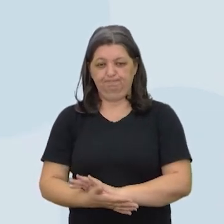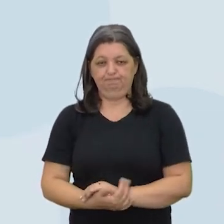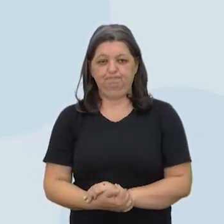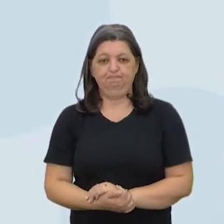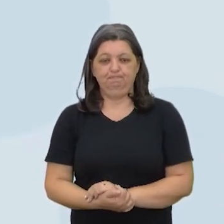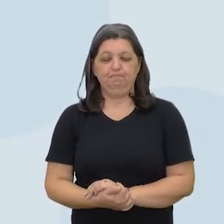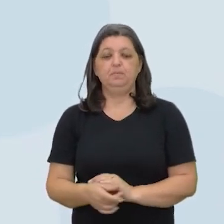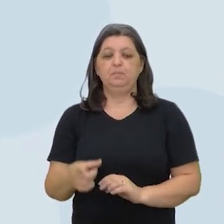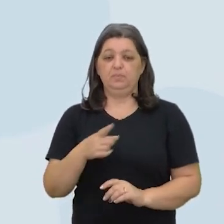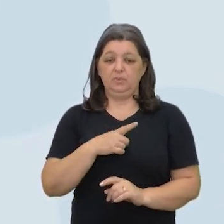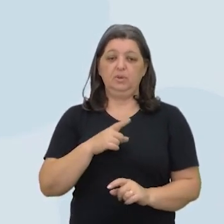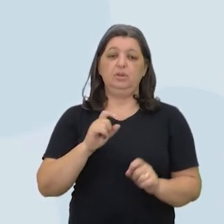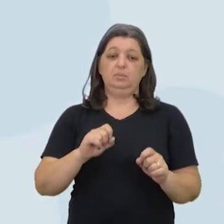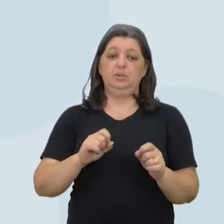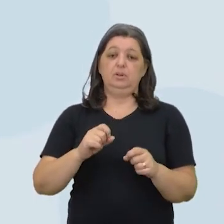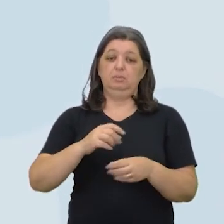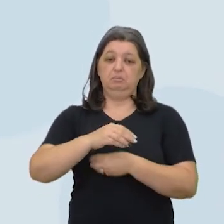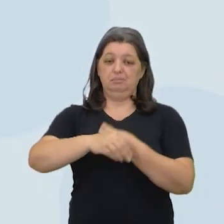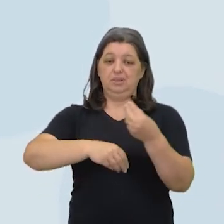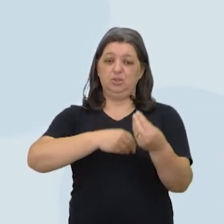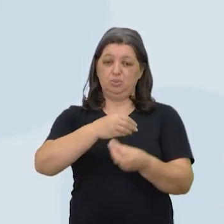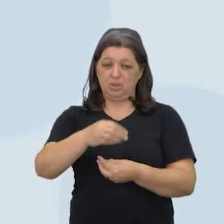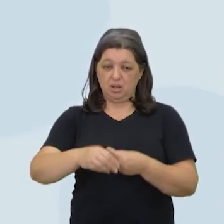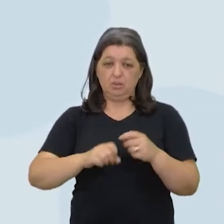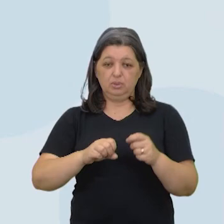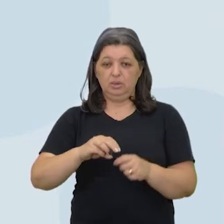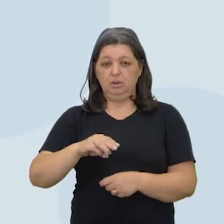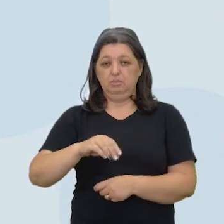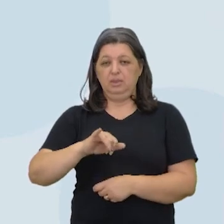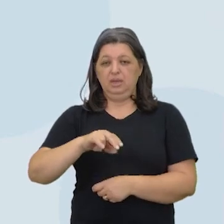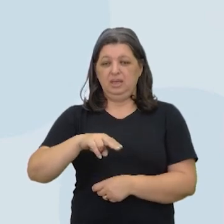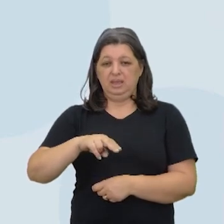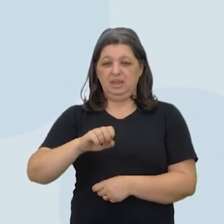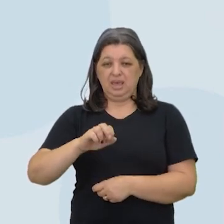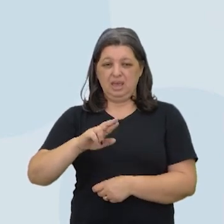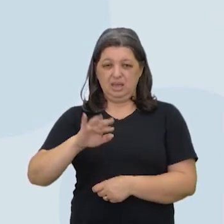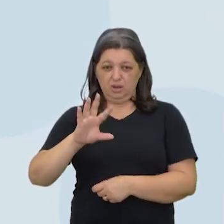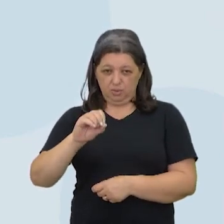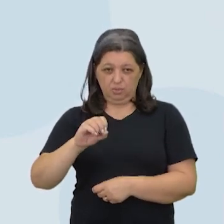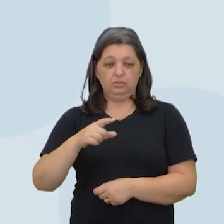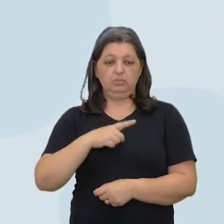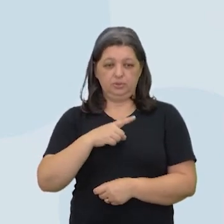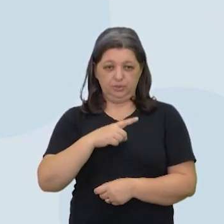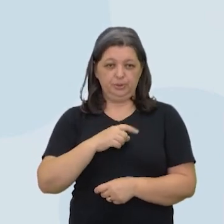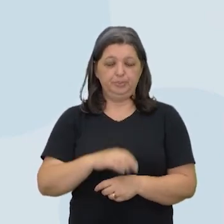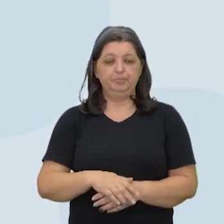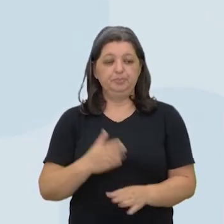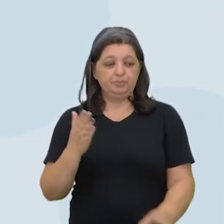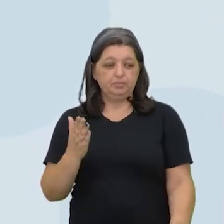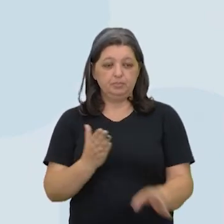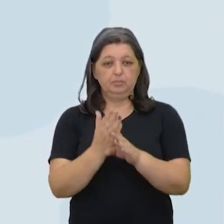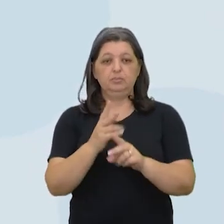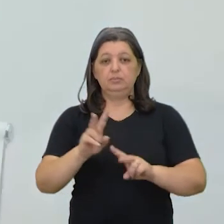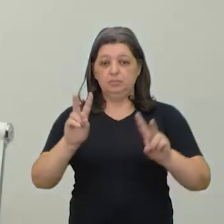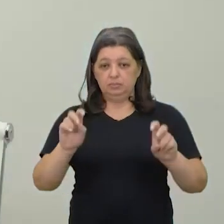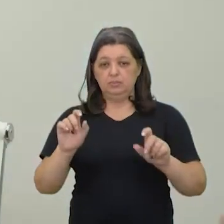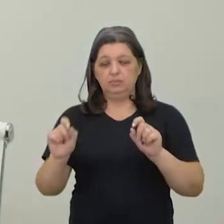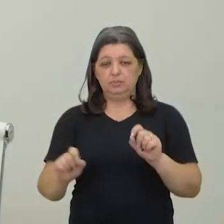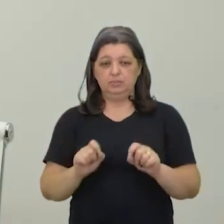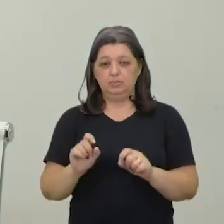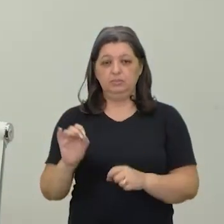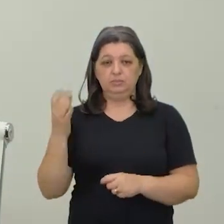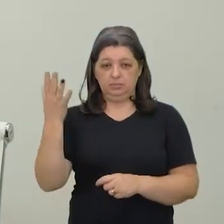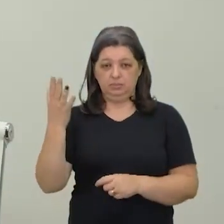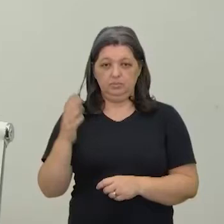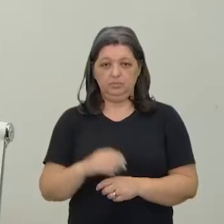tinham rejeitos de mineração. Então eu recomendo também, sim, a pesquisa sobre o assunto, porque notícias